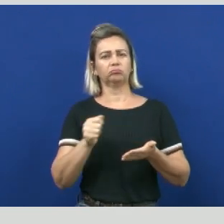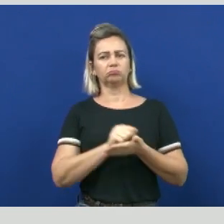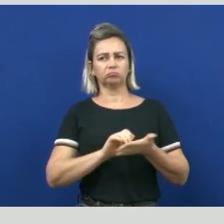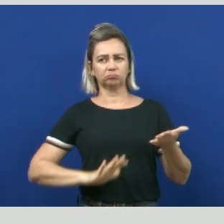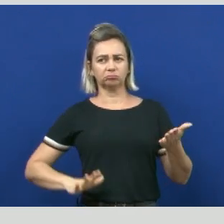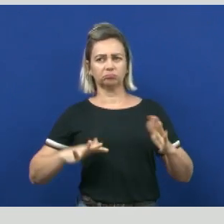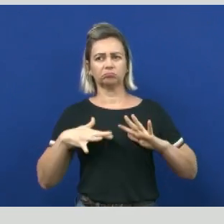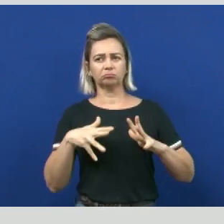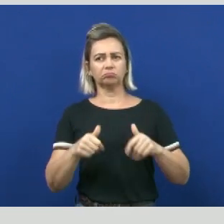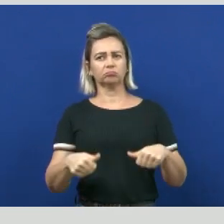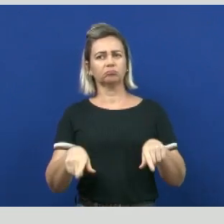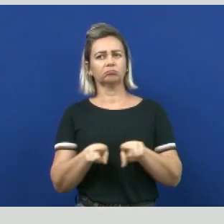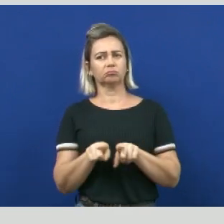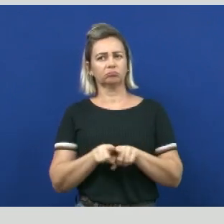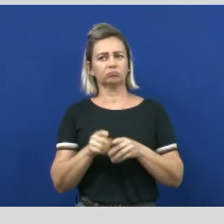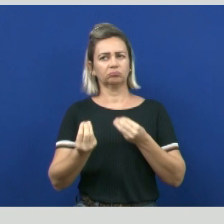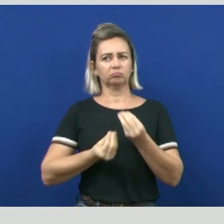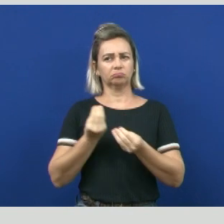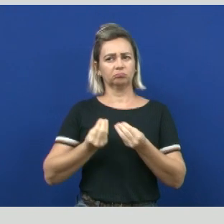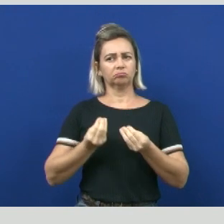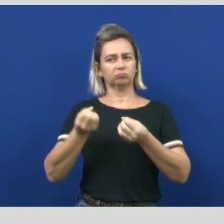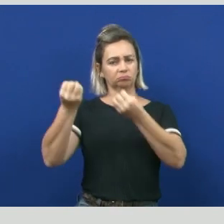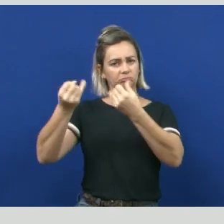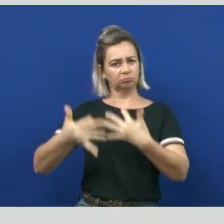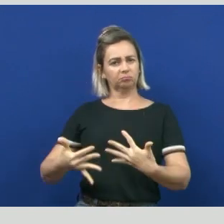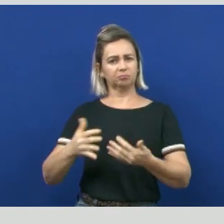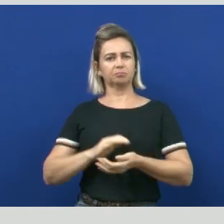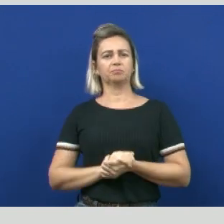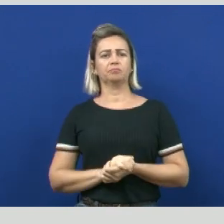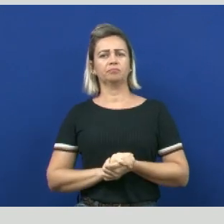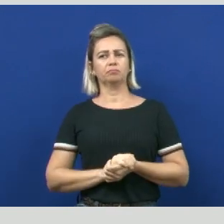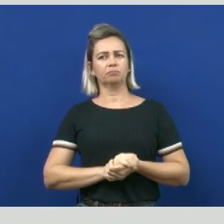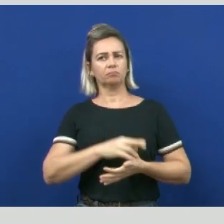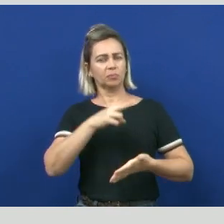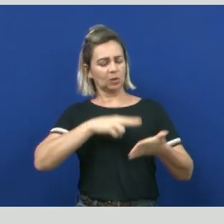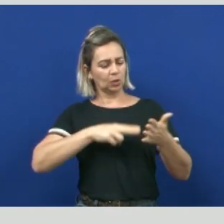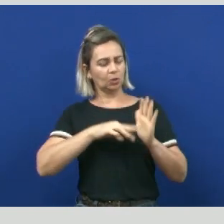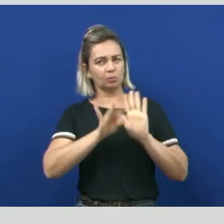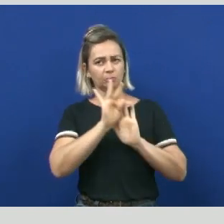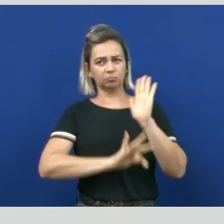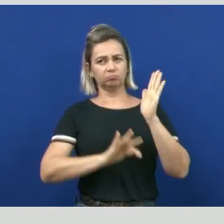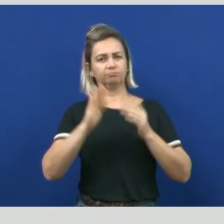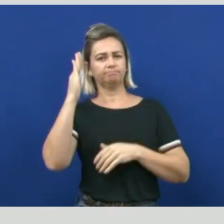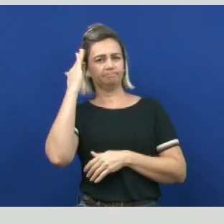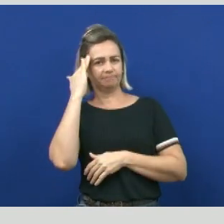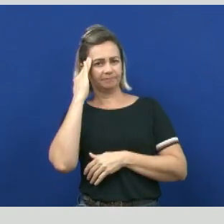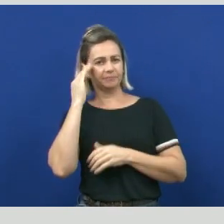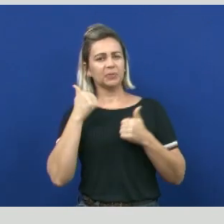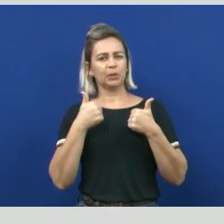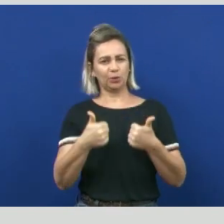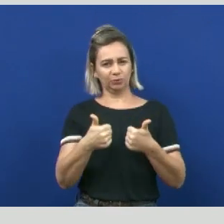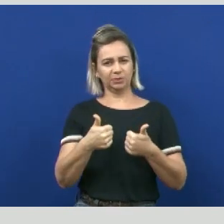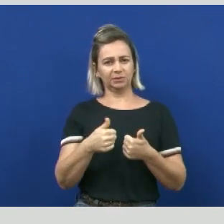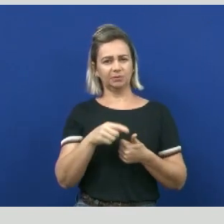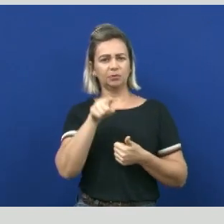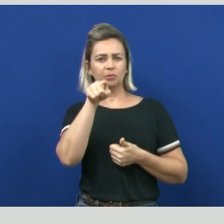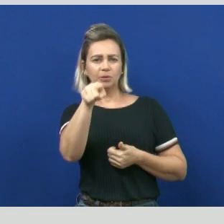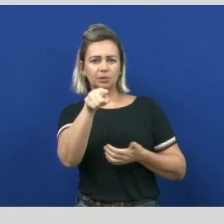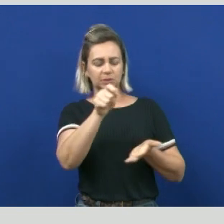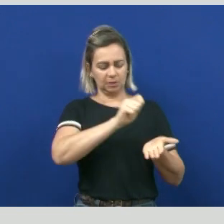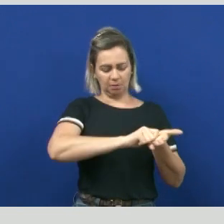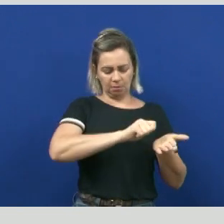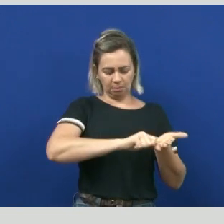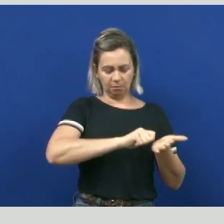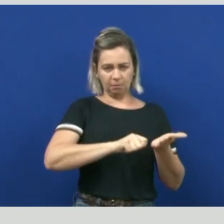dos seres vivos que a gente acabou de falar. Bom, vamos ler aqui para a gente entender. Você anote aí no seu caderno